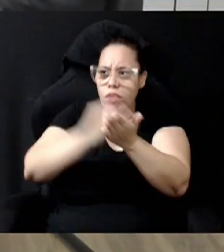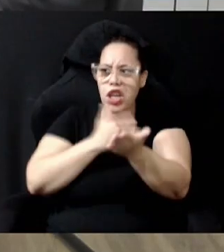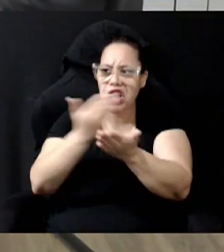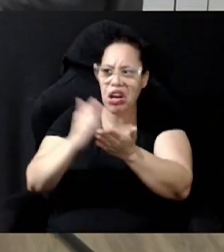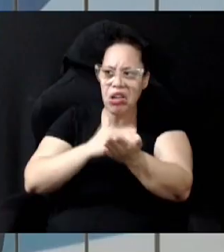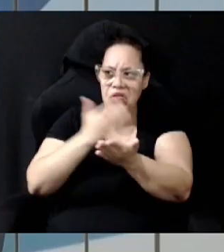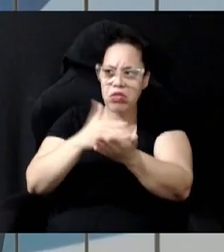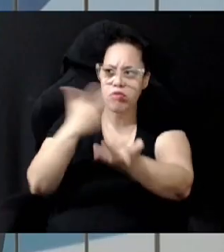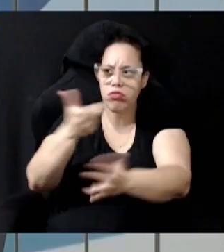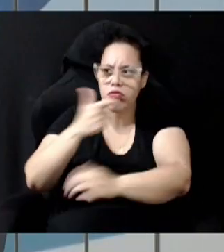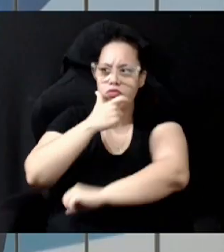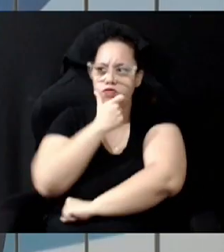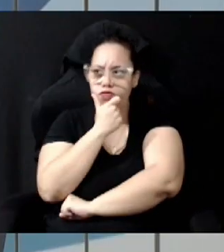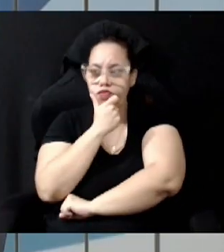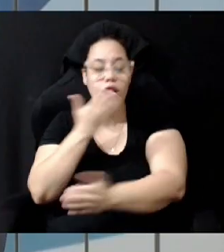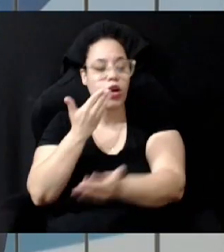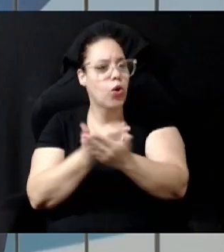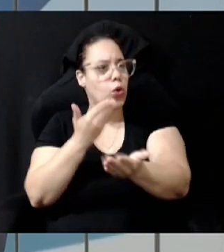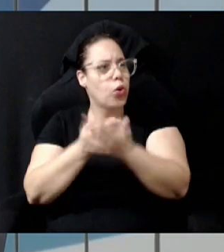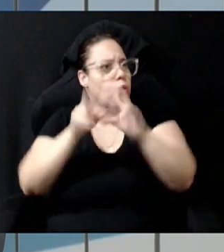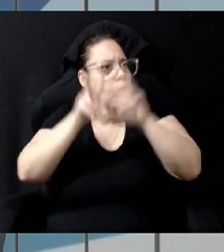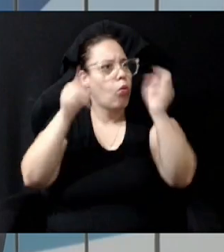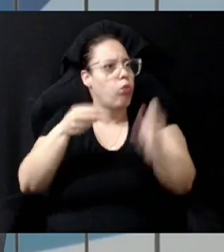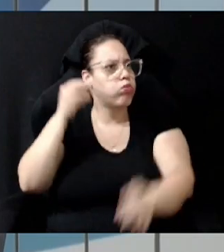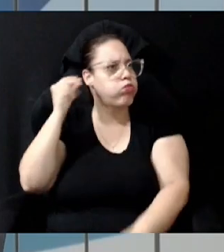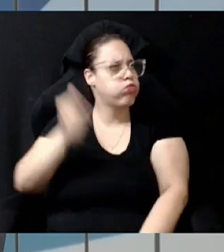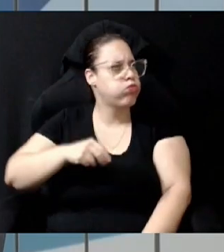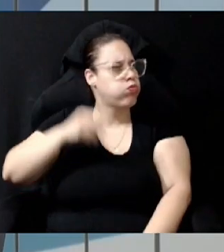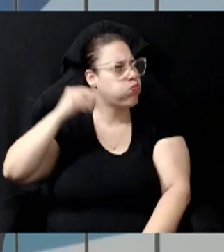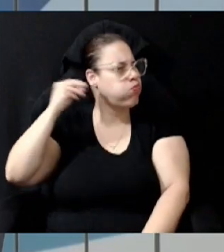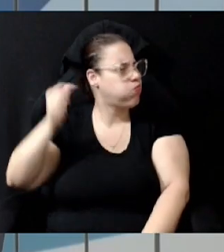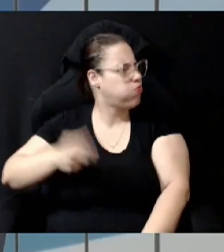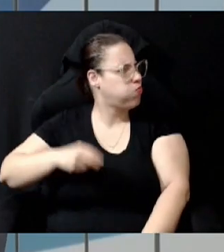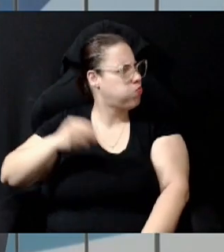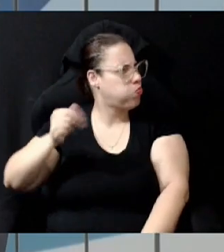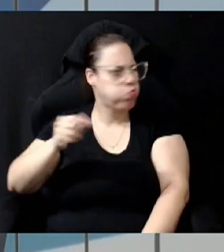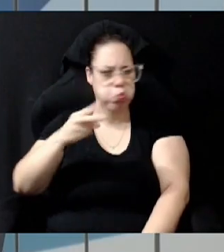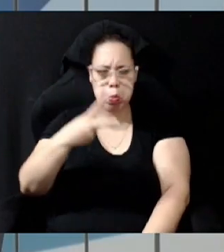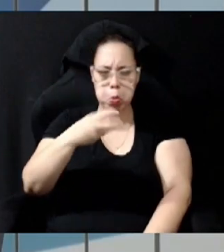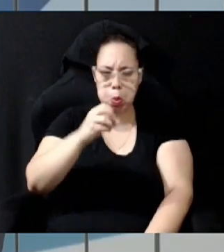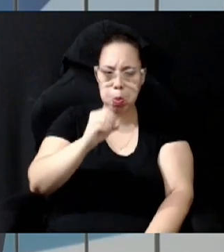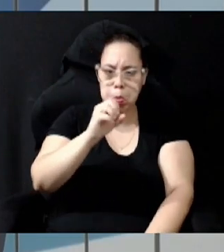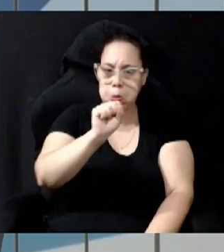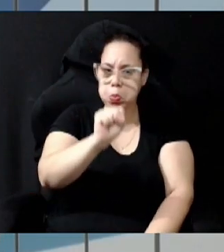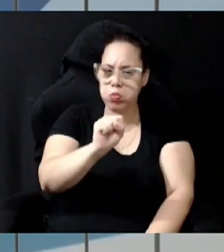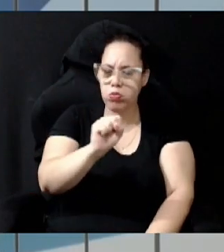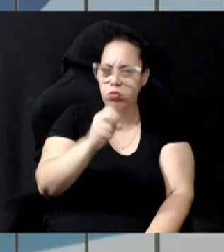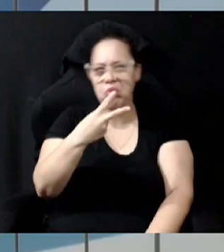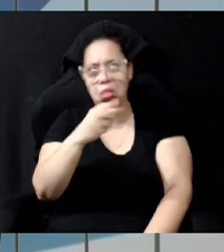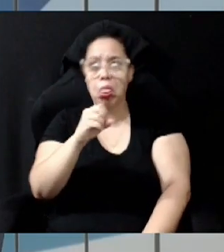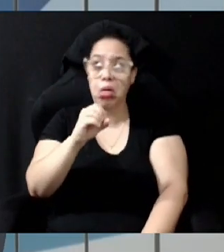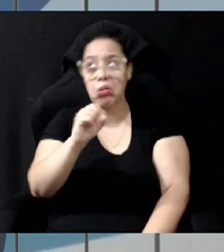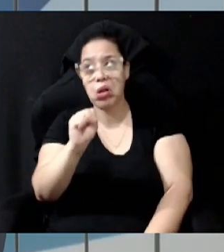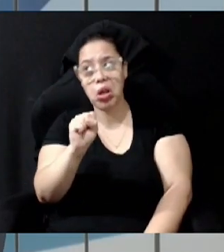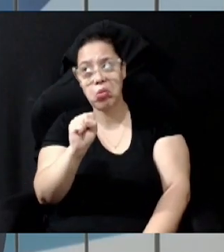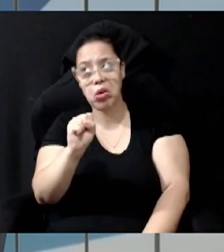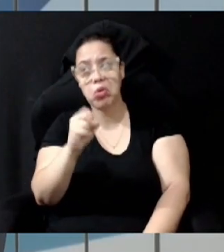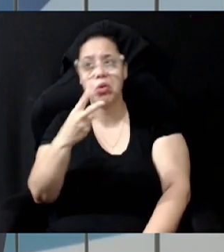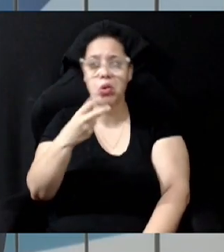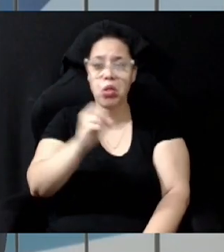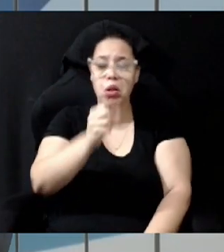estudo esse tema desde 2008, né? 2007, 2008, eu ainda estava dando aula na